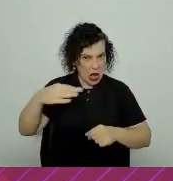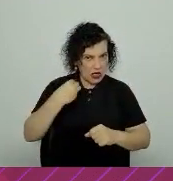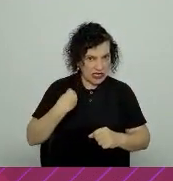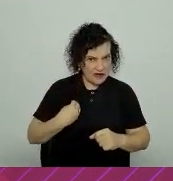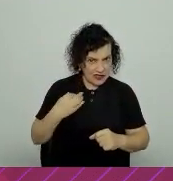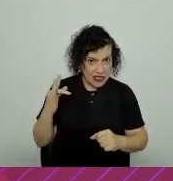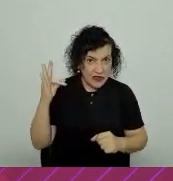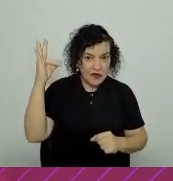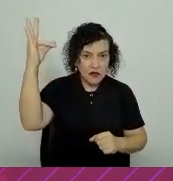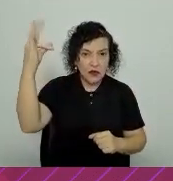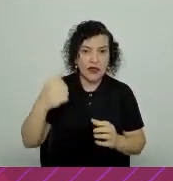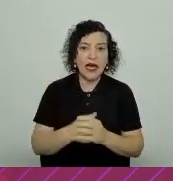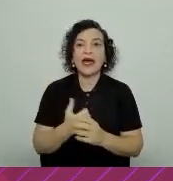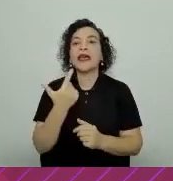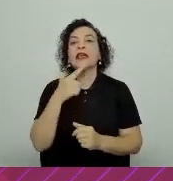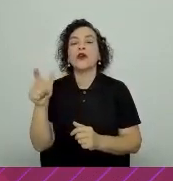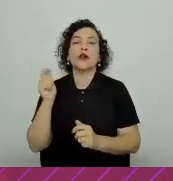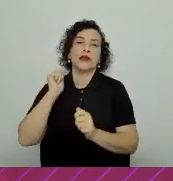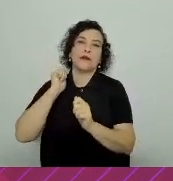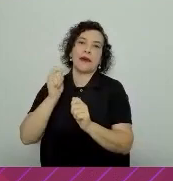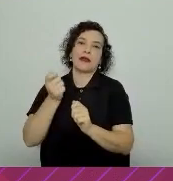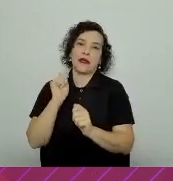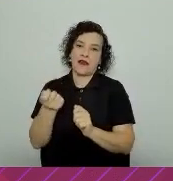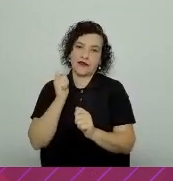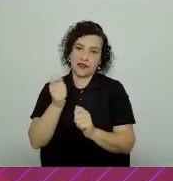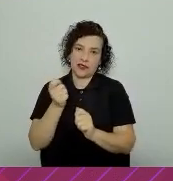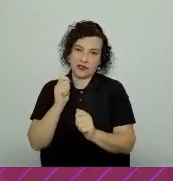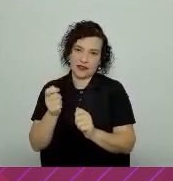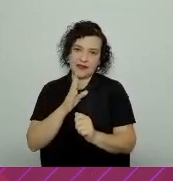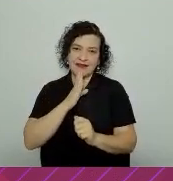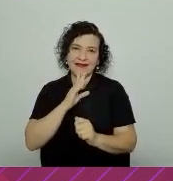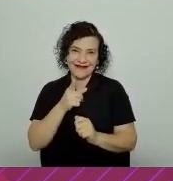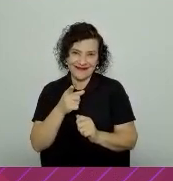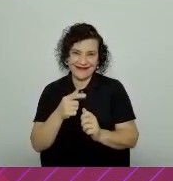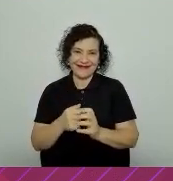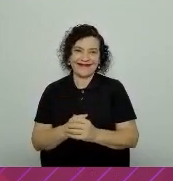e Minecraft quem aqui é do Minecraft Minecraft